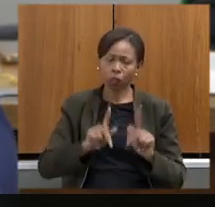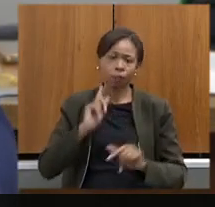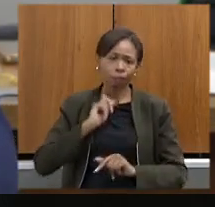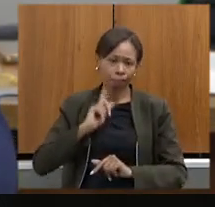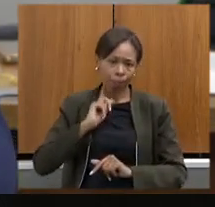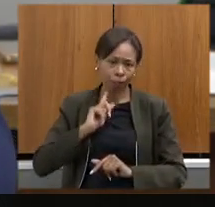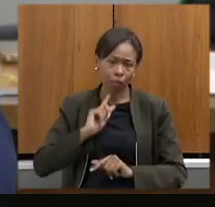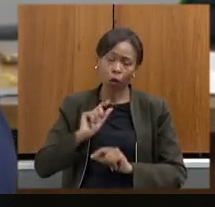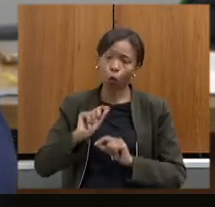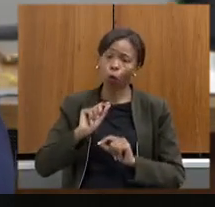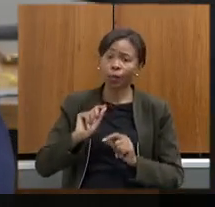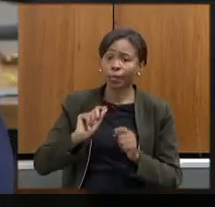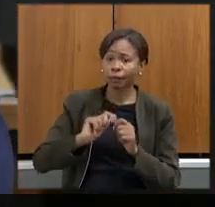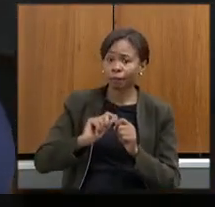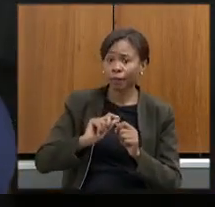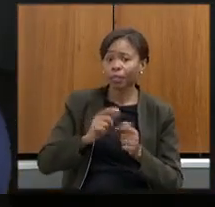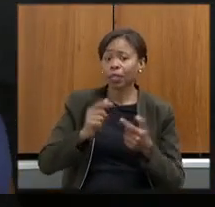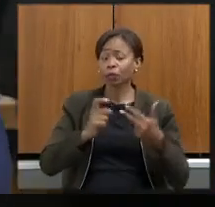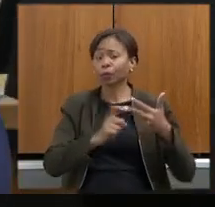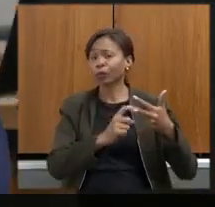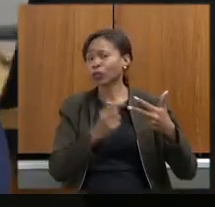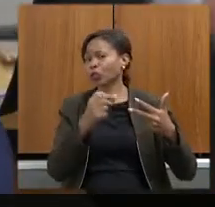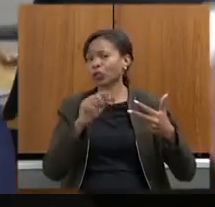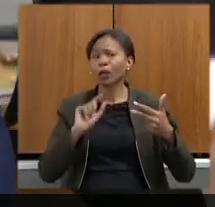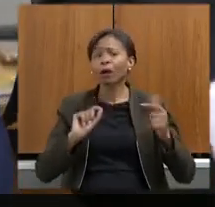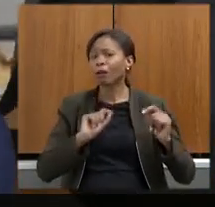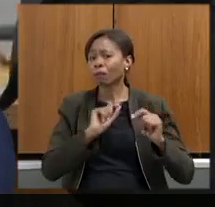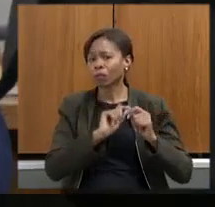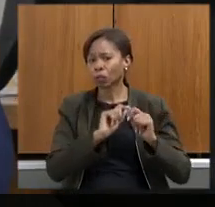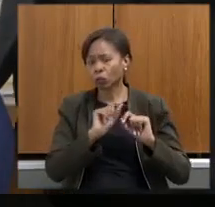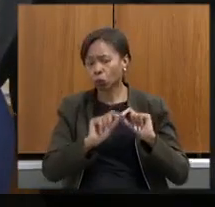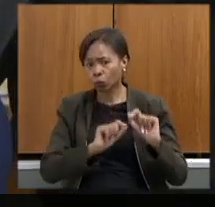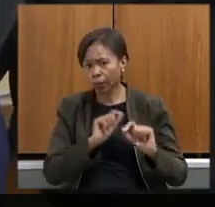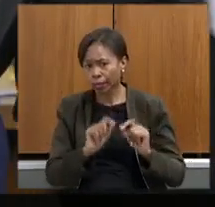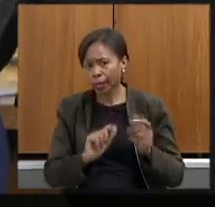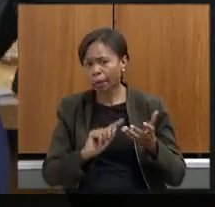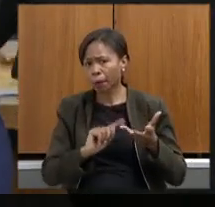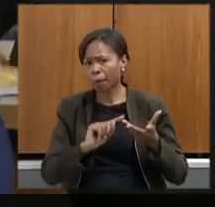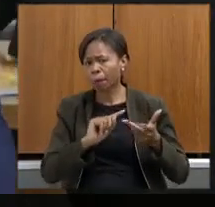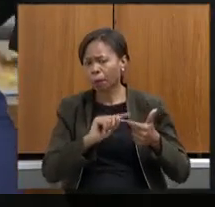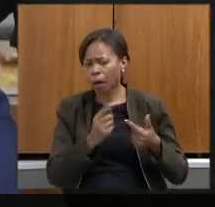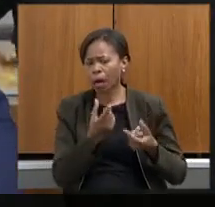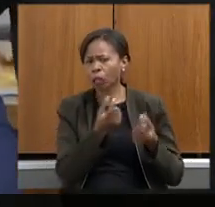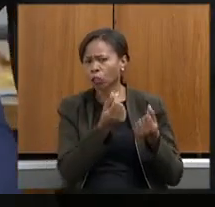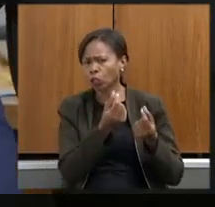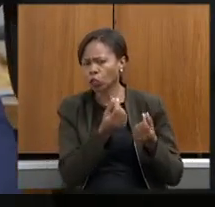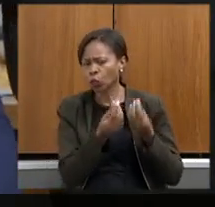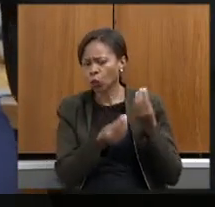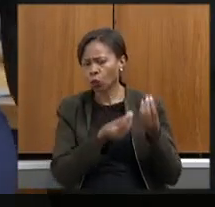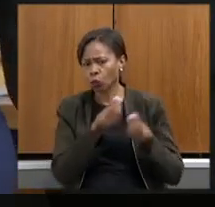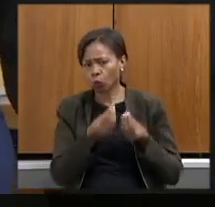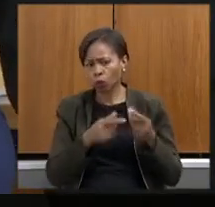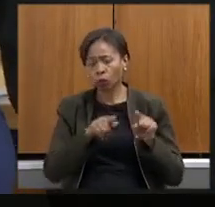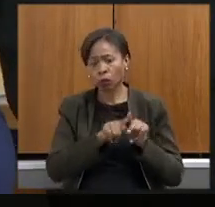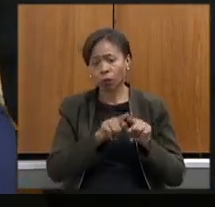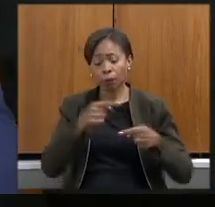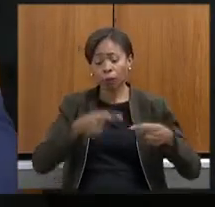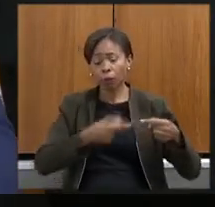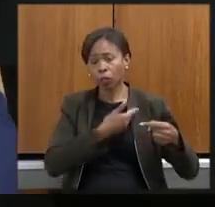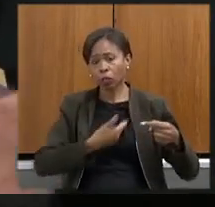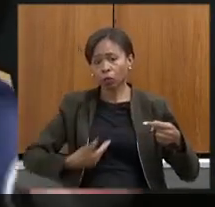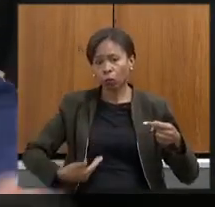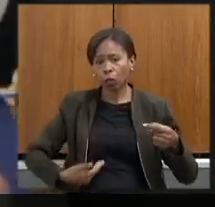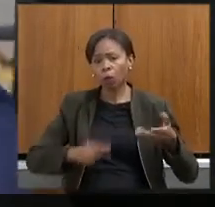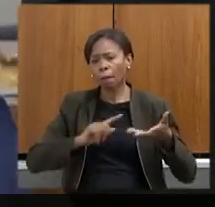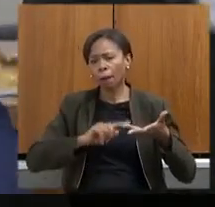Gerais sobre o que vem sendo feito pelo poder executivo como eu poder executivo vem executando o seu orçamento o andamento das políticas públicas